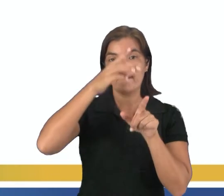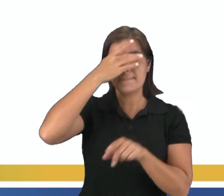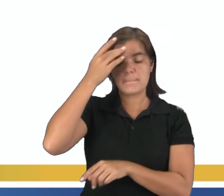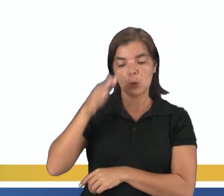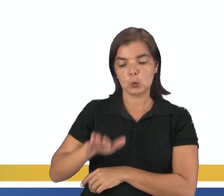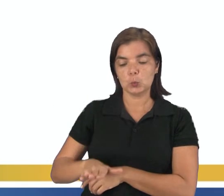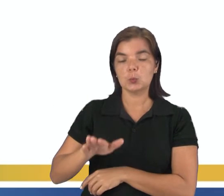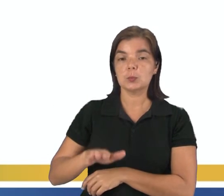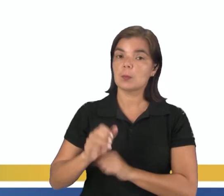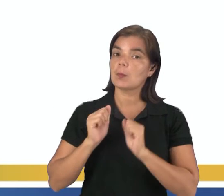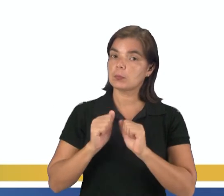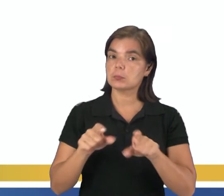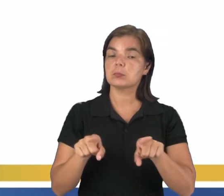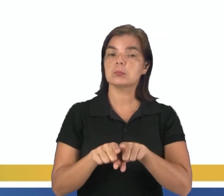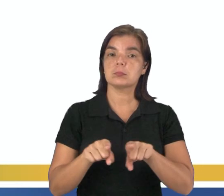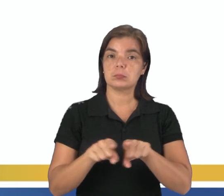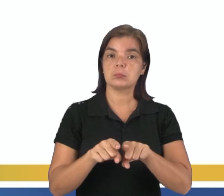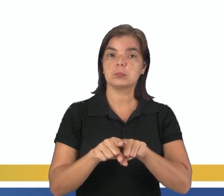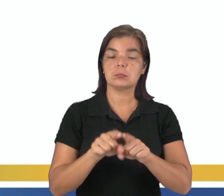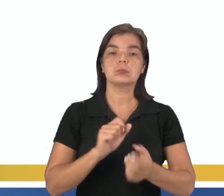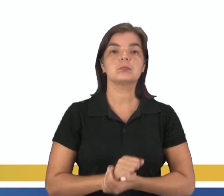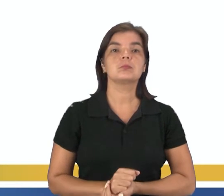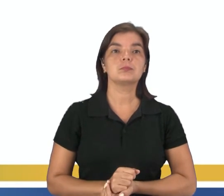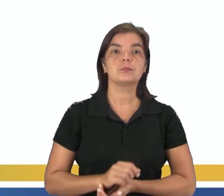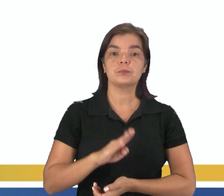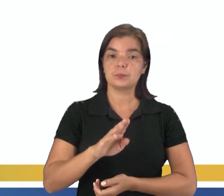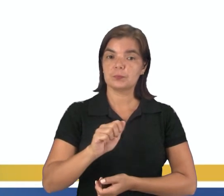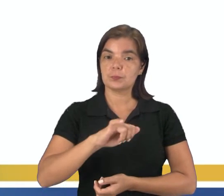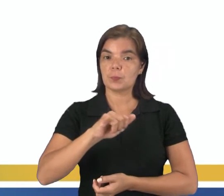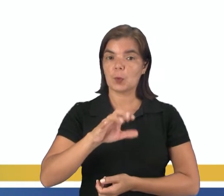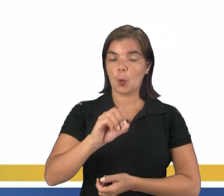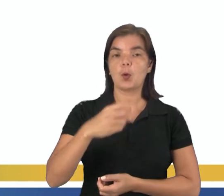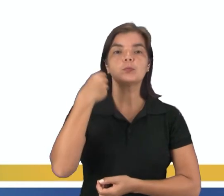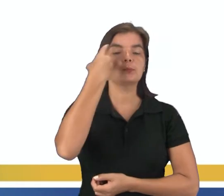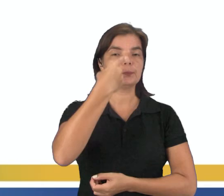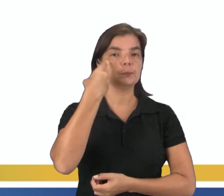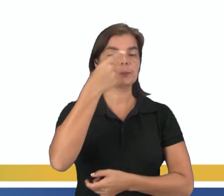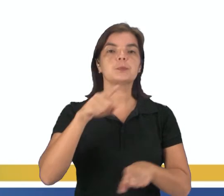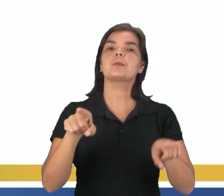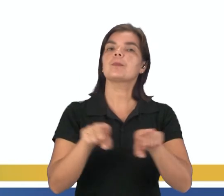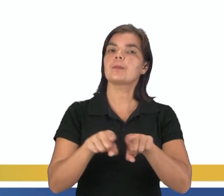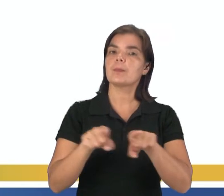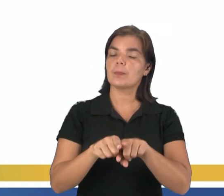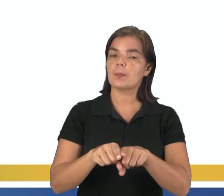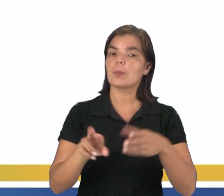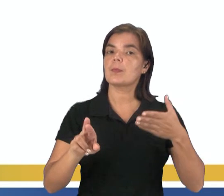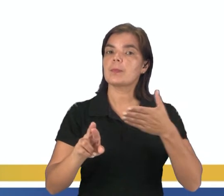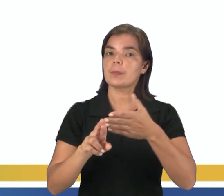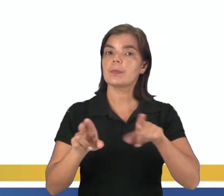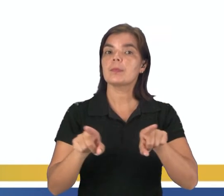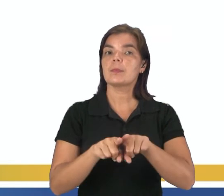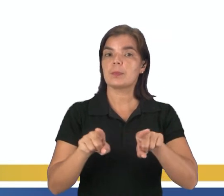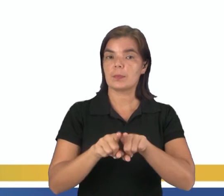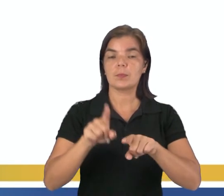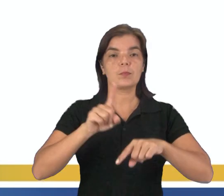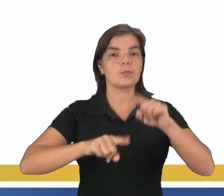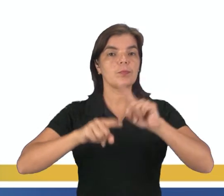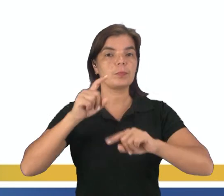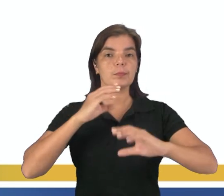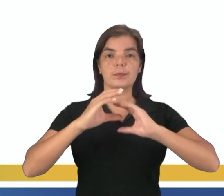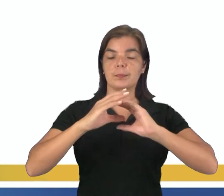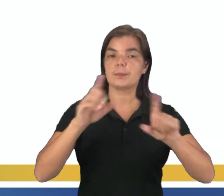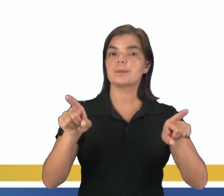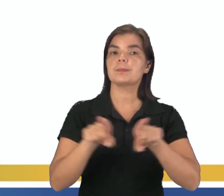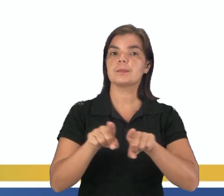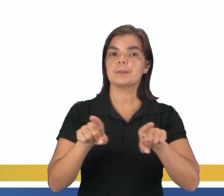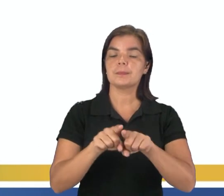baixinha pode ser chamada de barro em espanhol. E também pode fazer referência ao instrumento musical